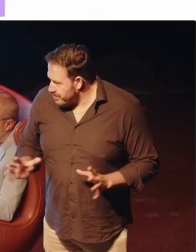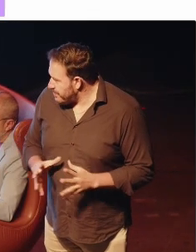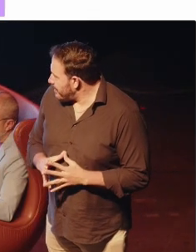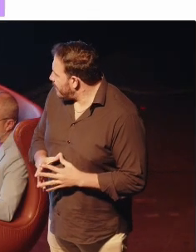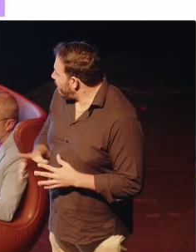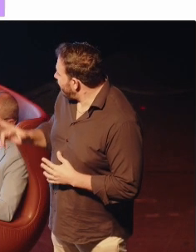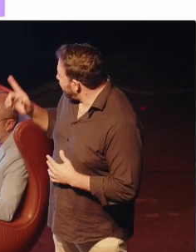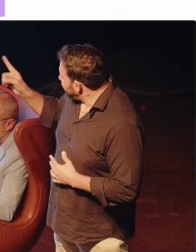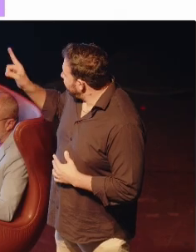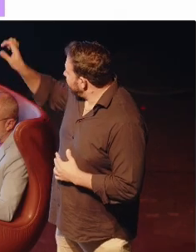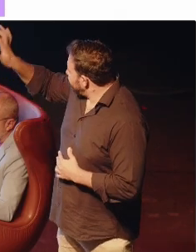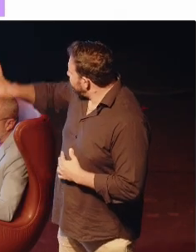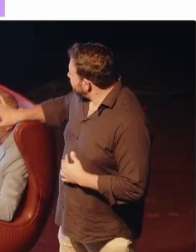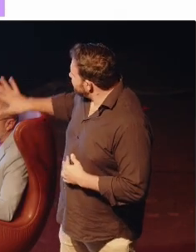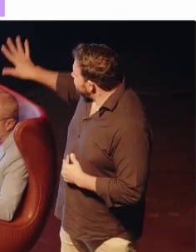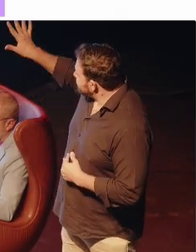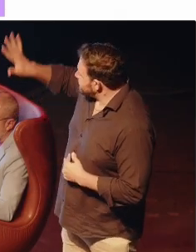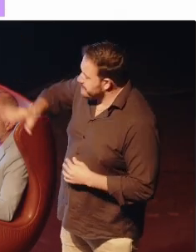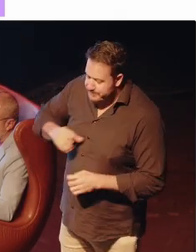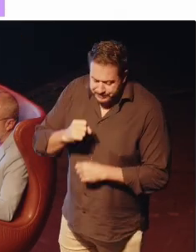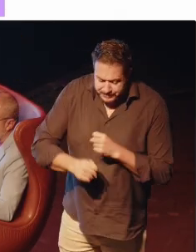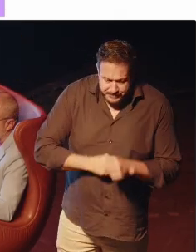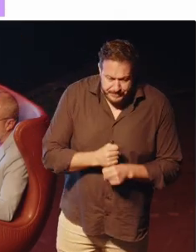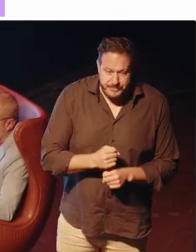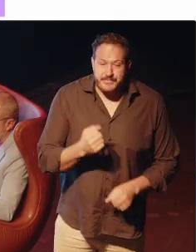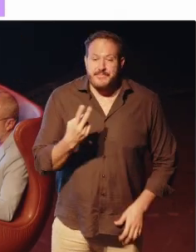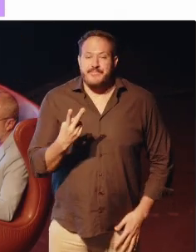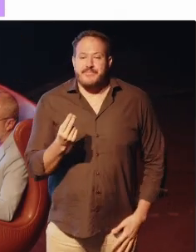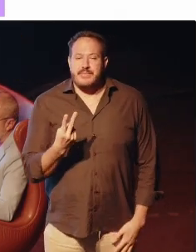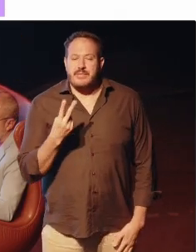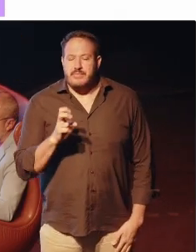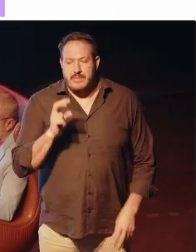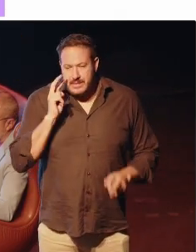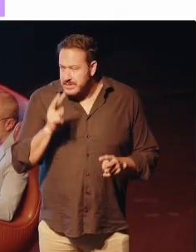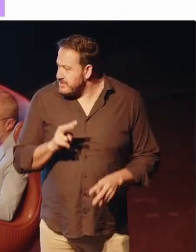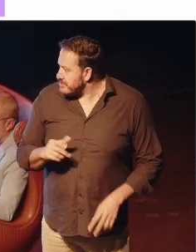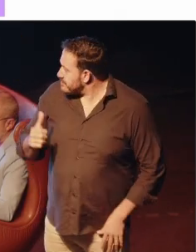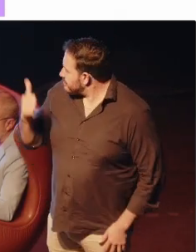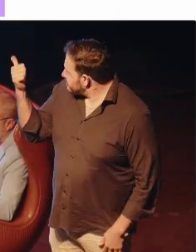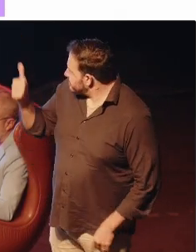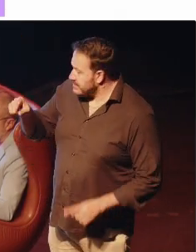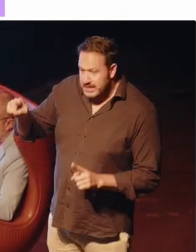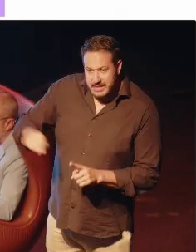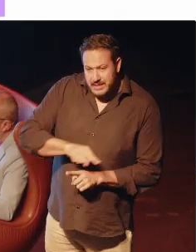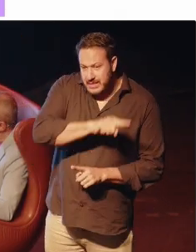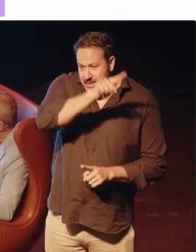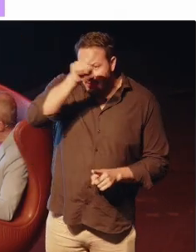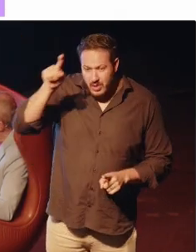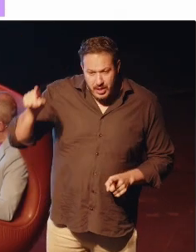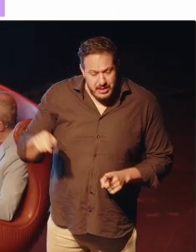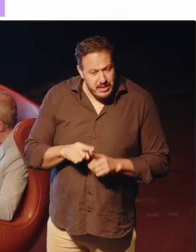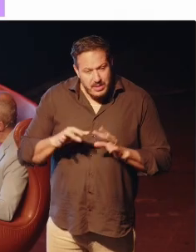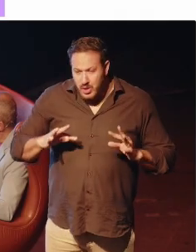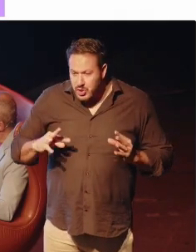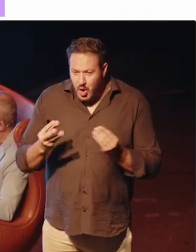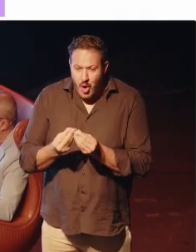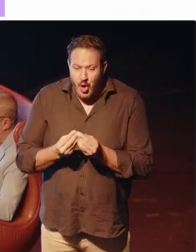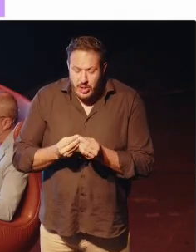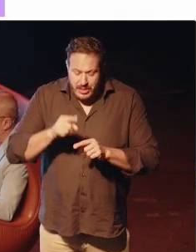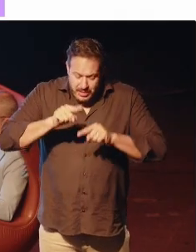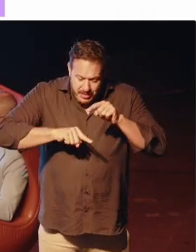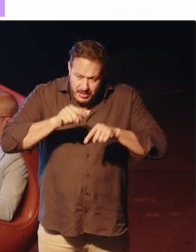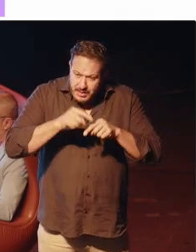Esse aqui é de 2025, vocês vejam aquela roda ali, são todas as